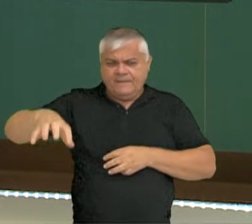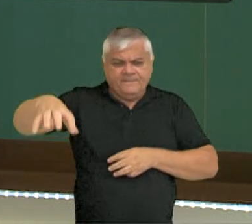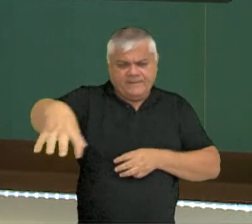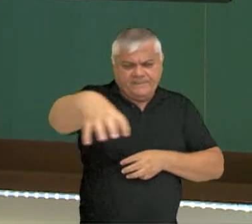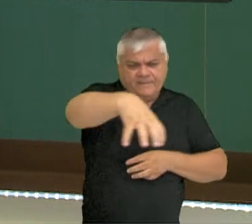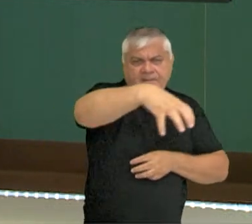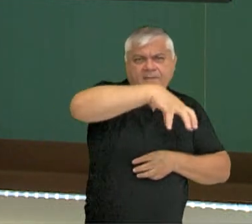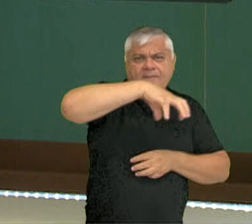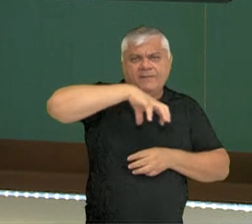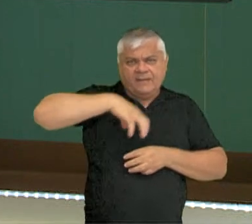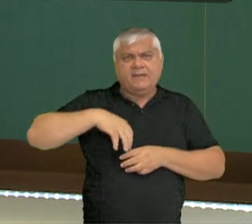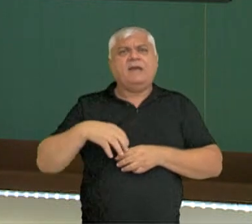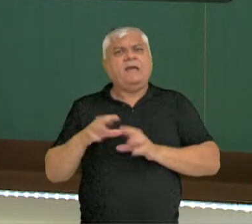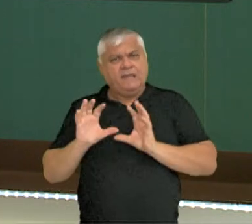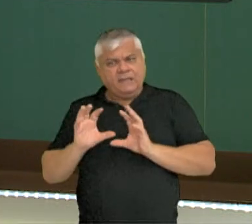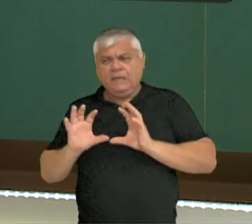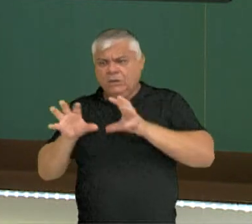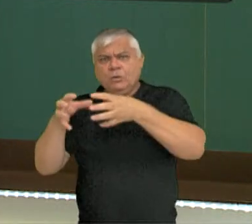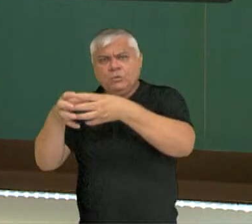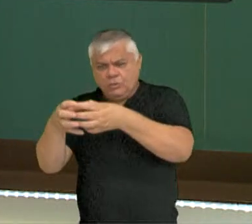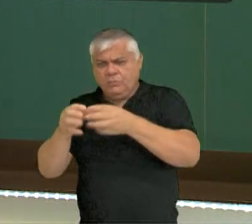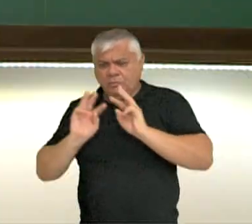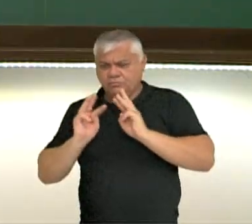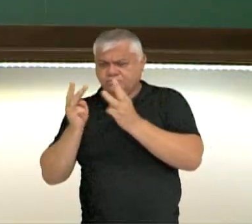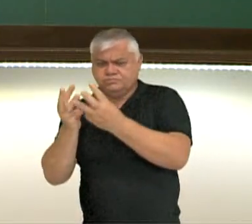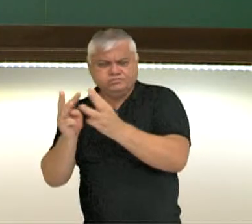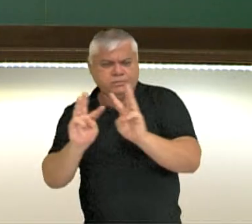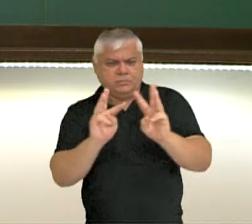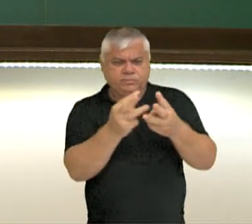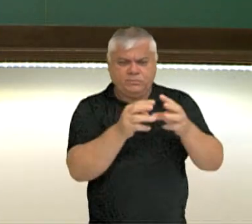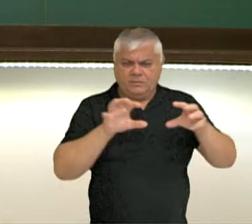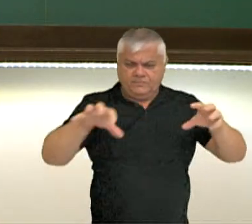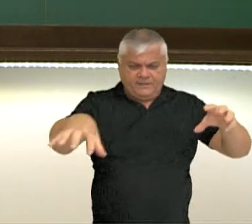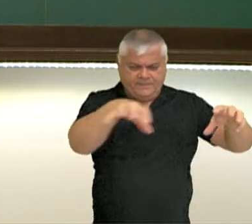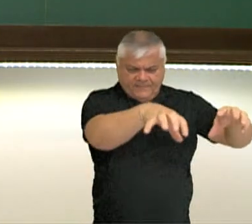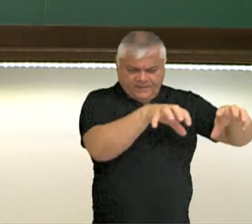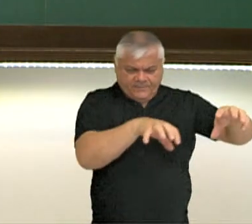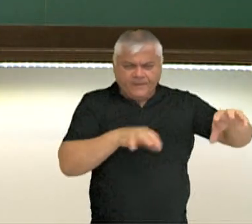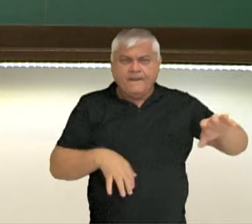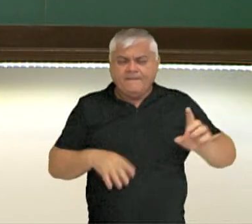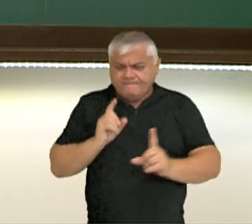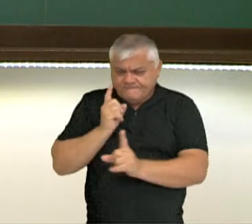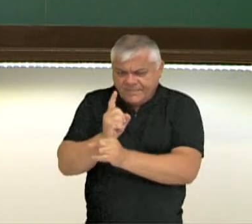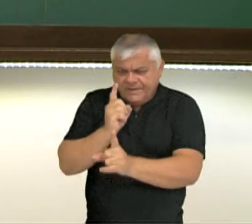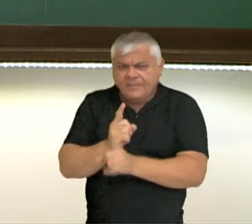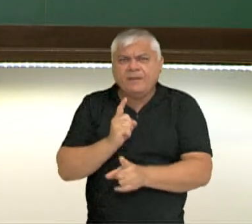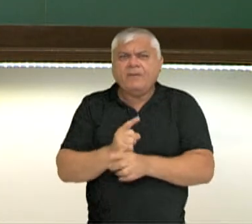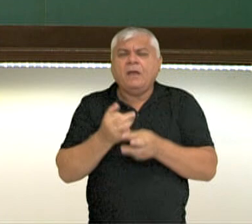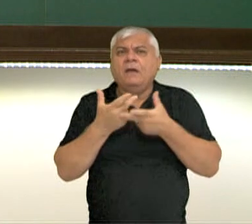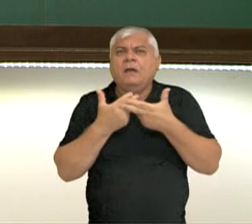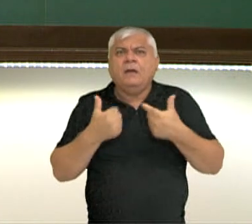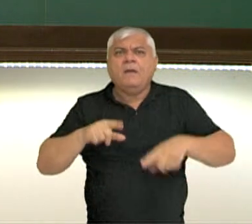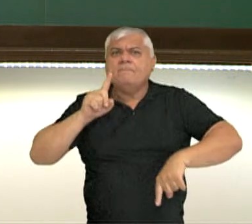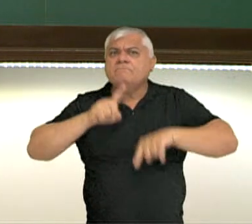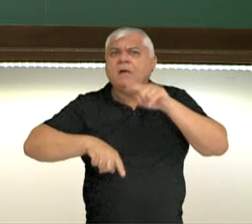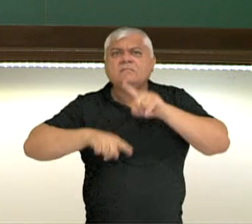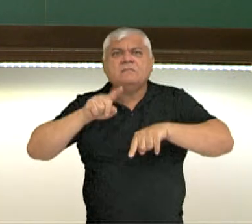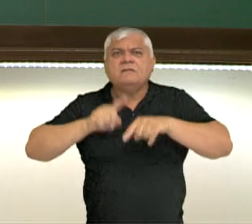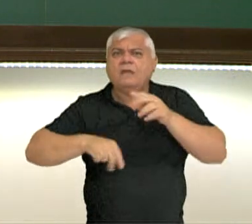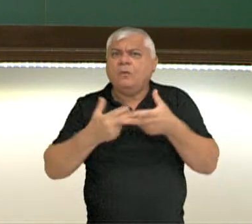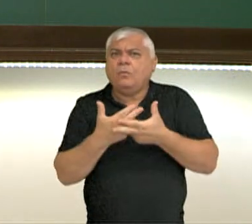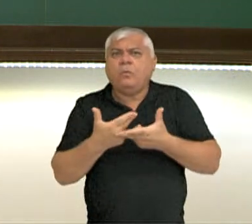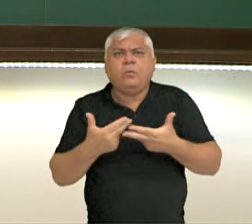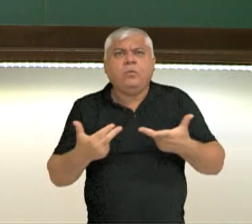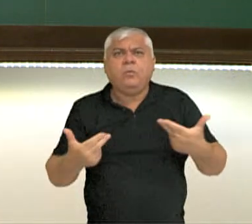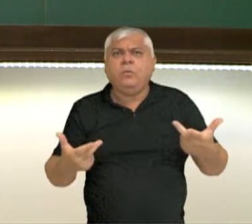Sítios é quando se tem um agrupamento de achados arqueológicos reunidos num local. Aí se entende que é um sítio